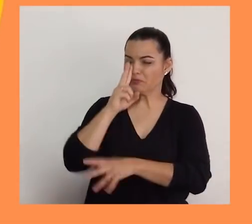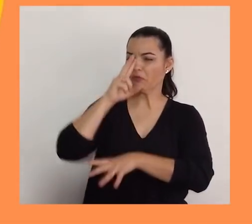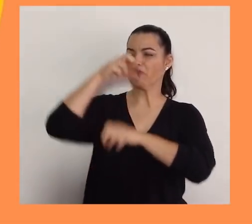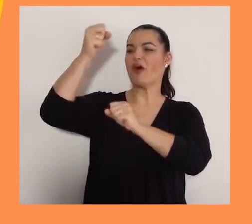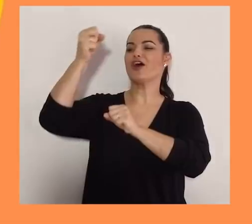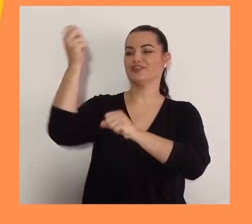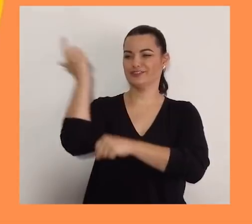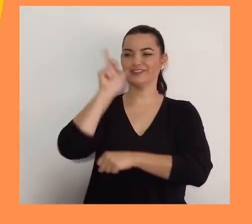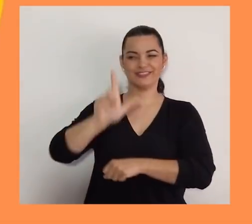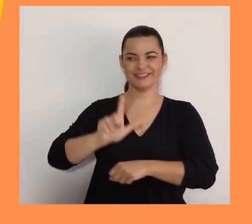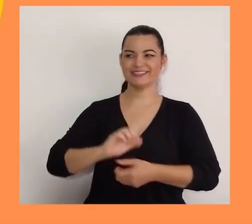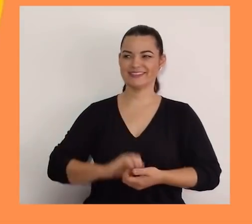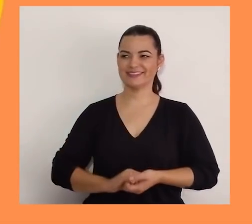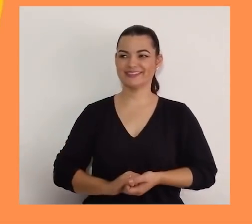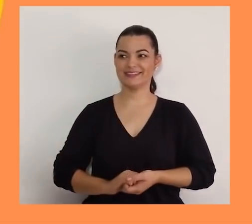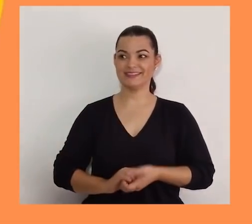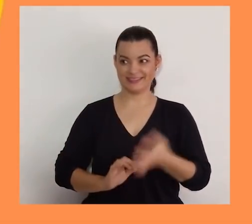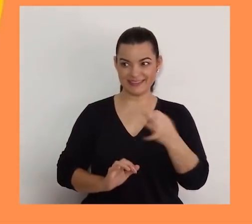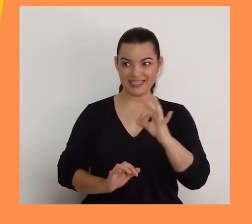Por ali.